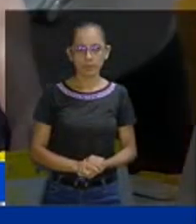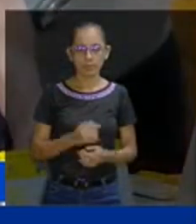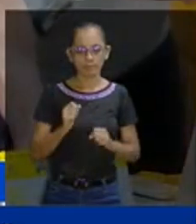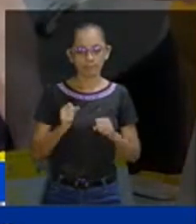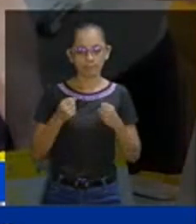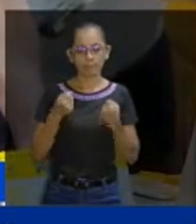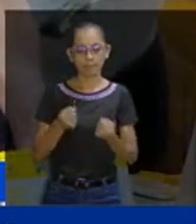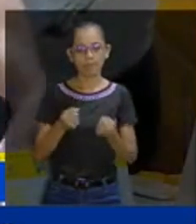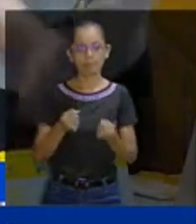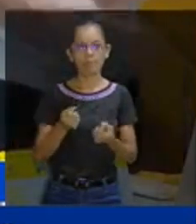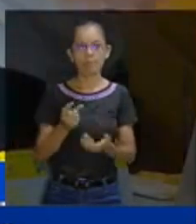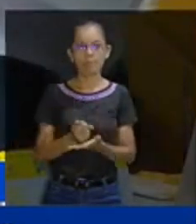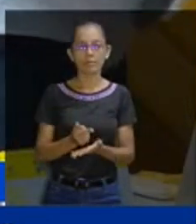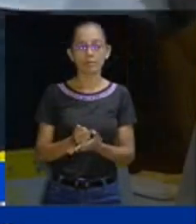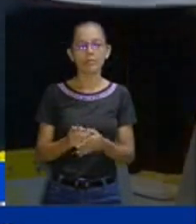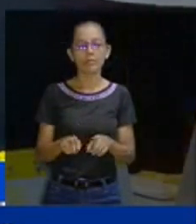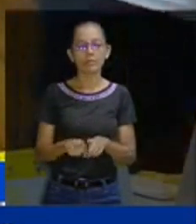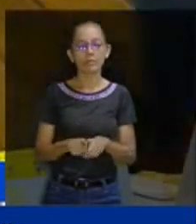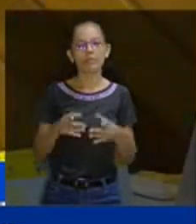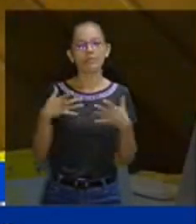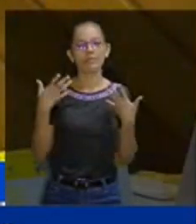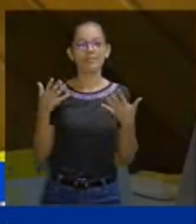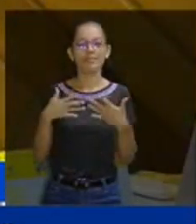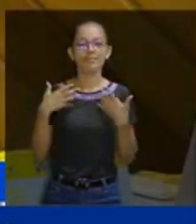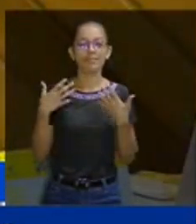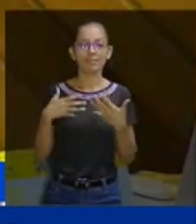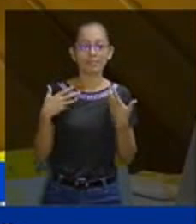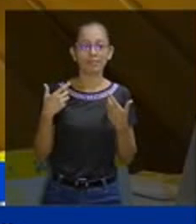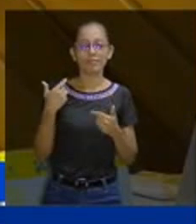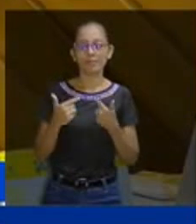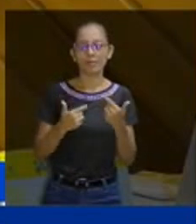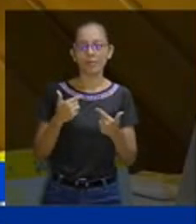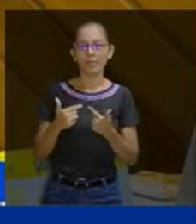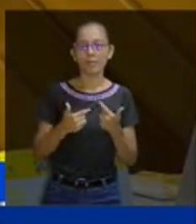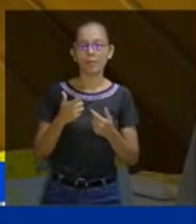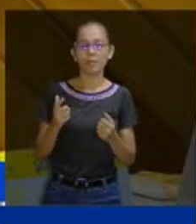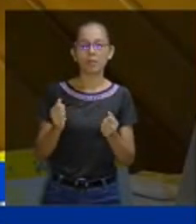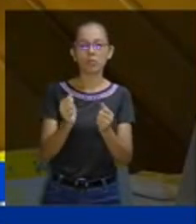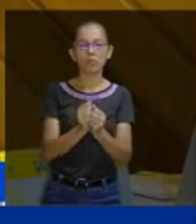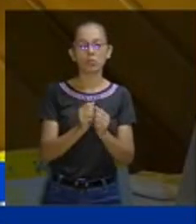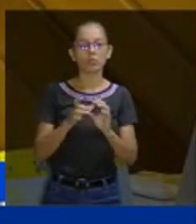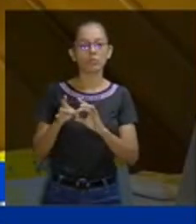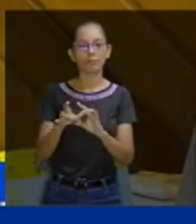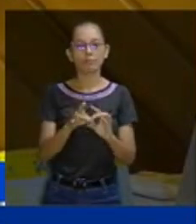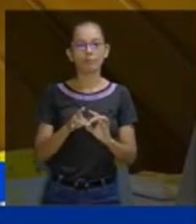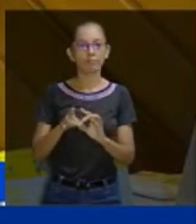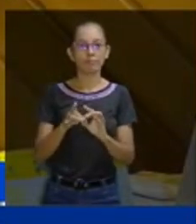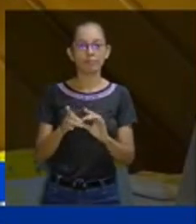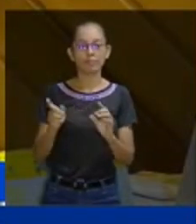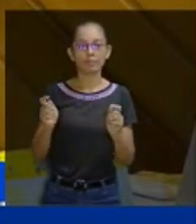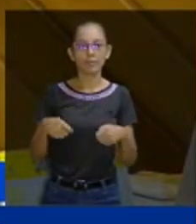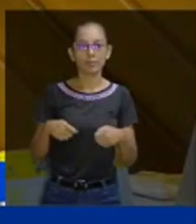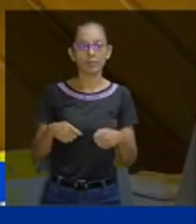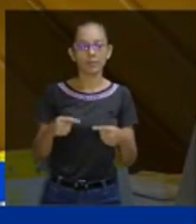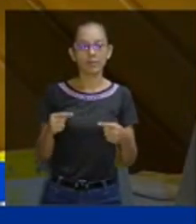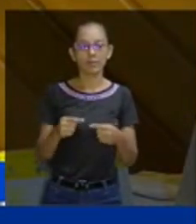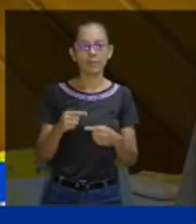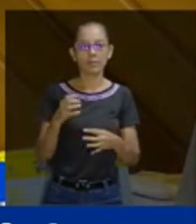Tornei-me cada vez mais motivada com o trabalho desenvolvido junto a todos no desiderato maior de servir à